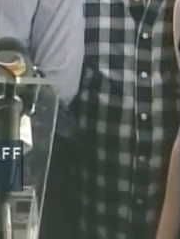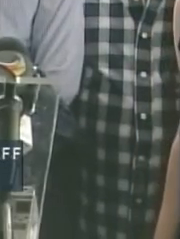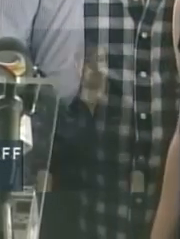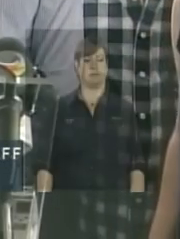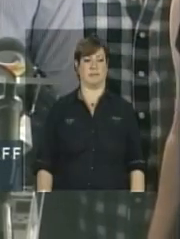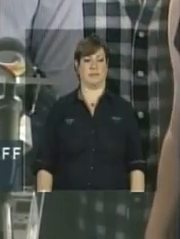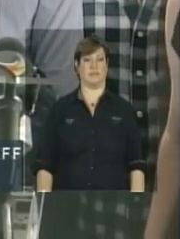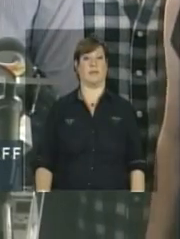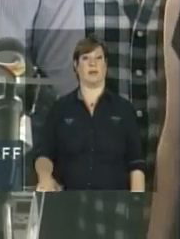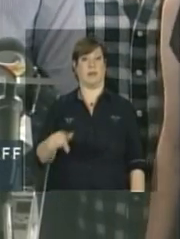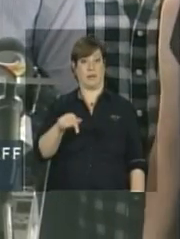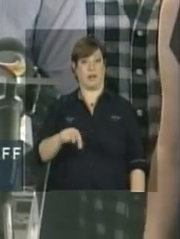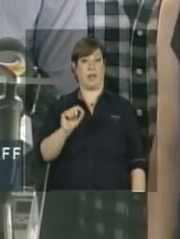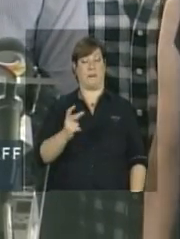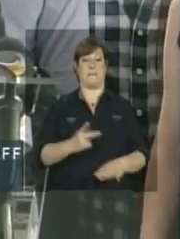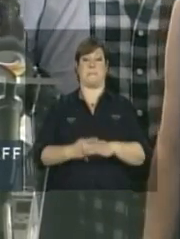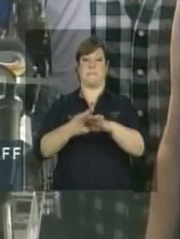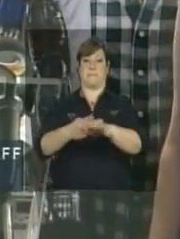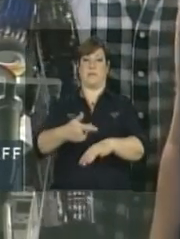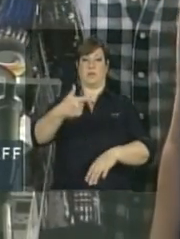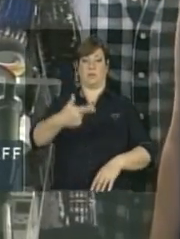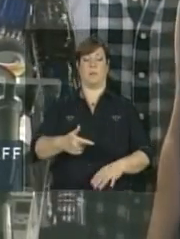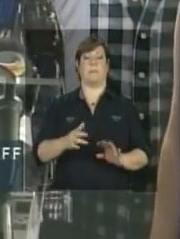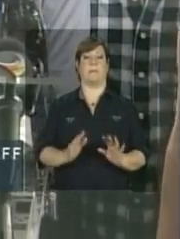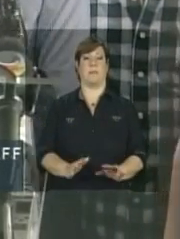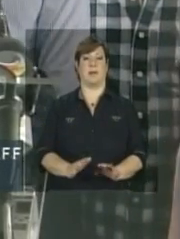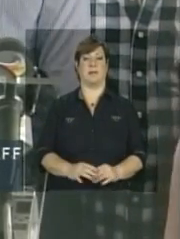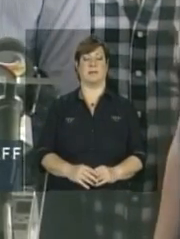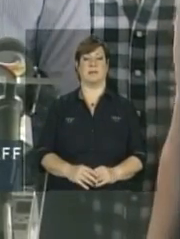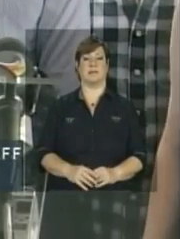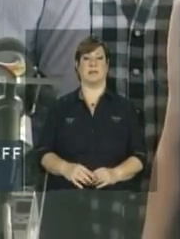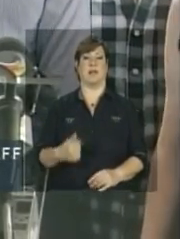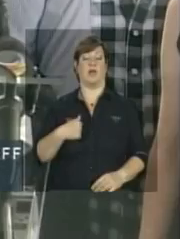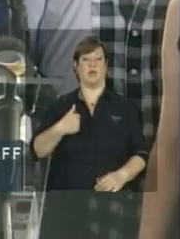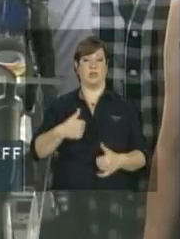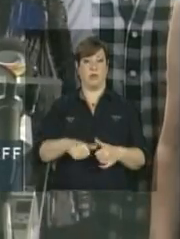A daqui é a Prêmio 2, mas eu sei, a da Prêmio 2,